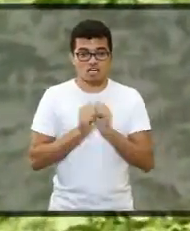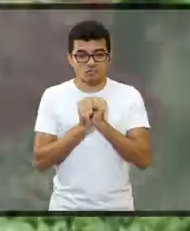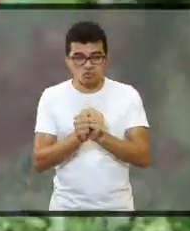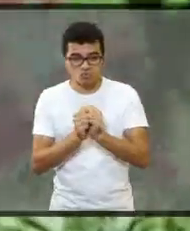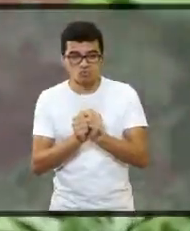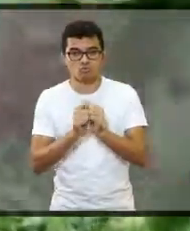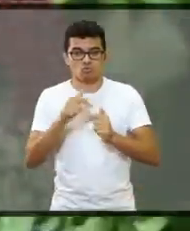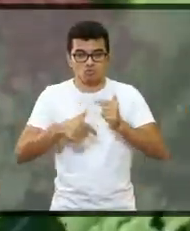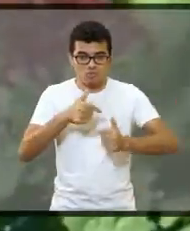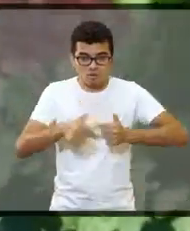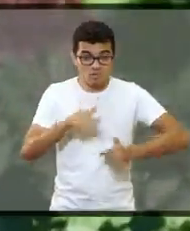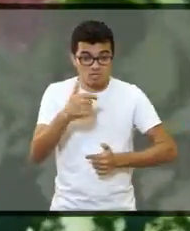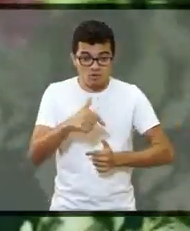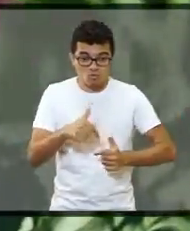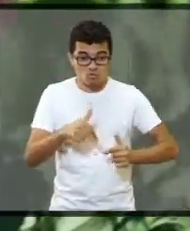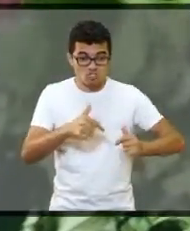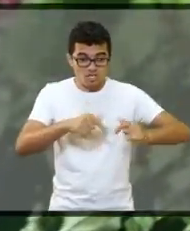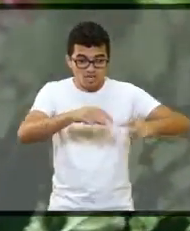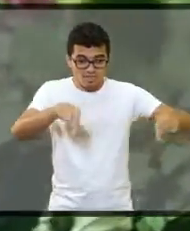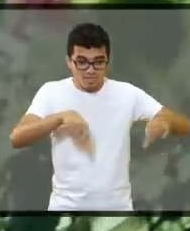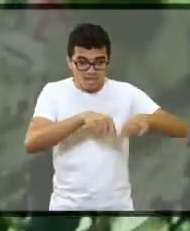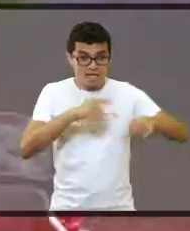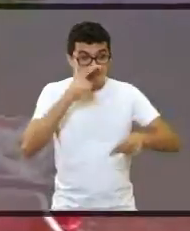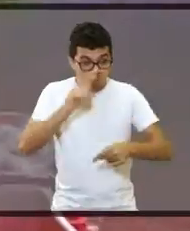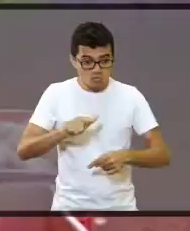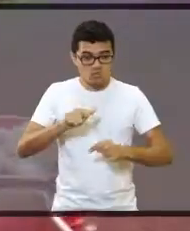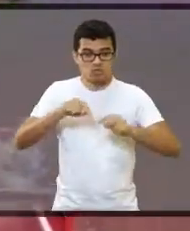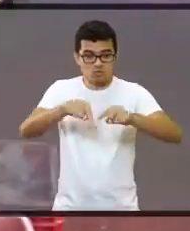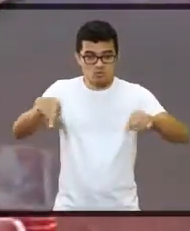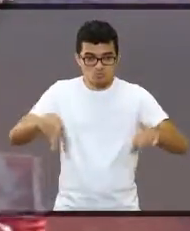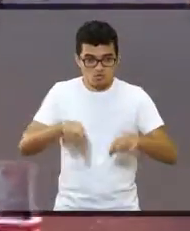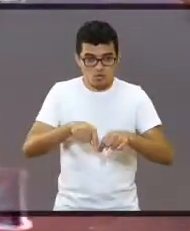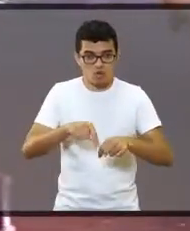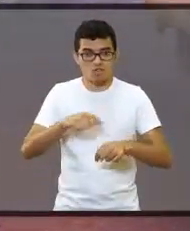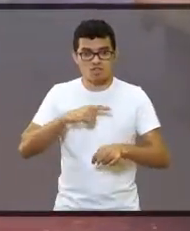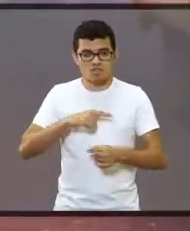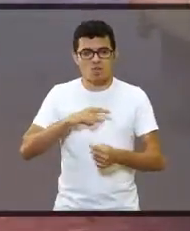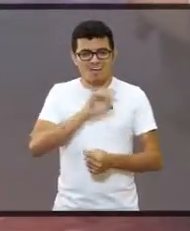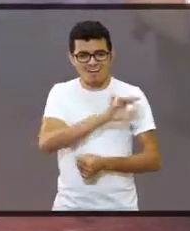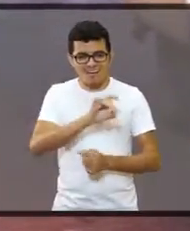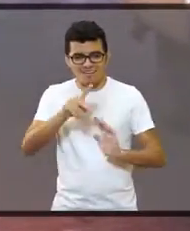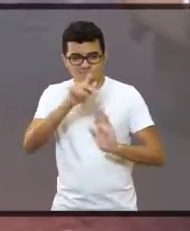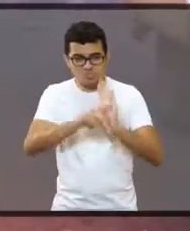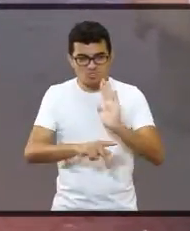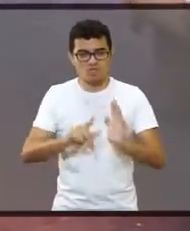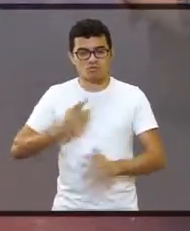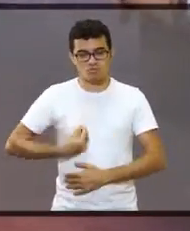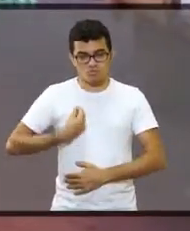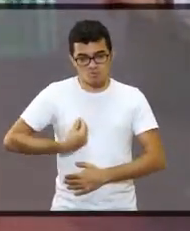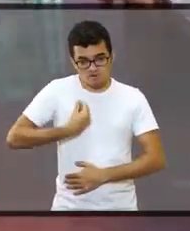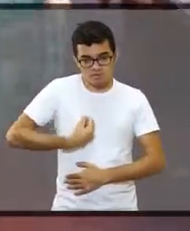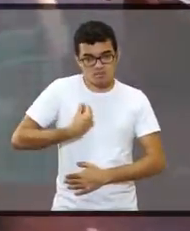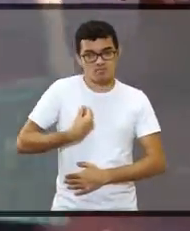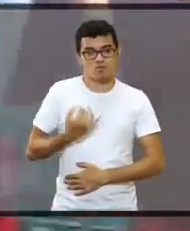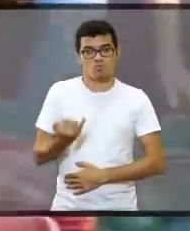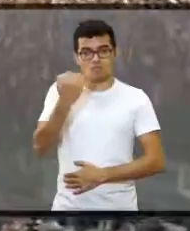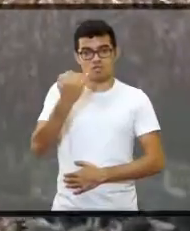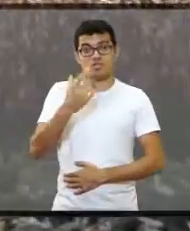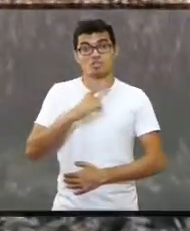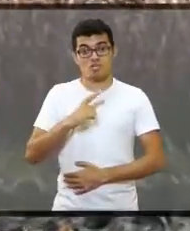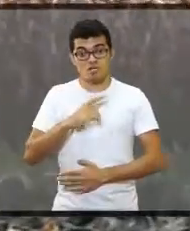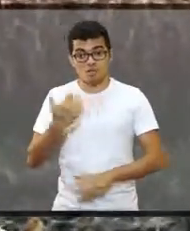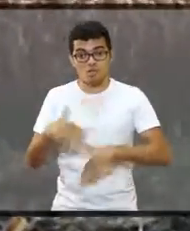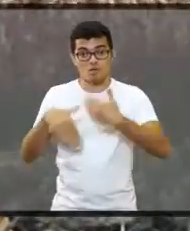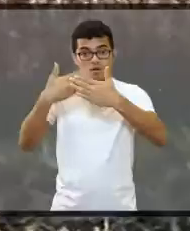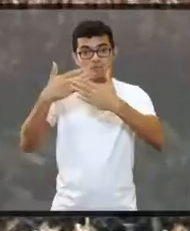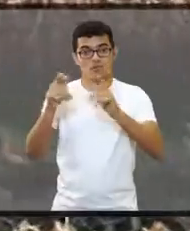terra que conseguiram o lote nos assentamentos. Em todos eles, o vereador teve uma participação importante, seja em